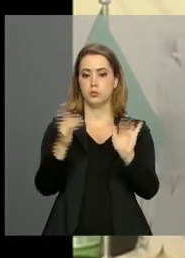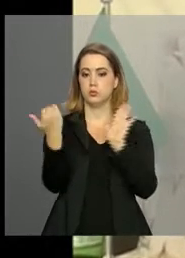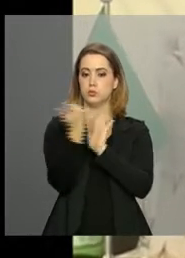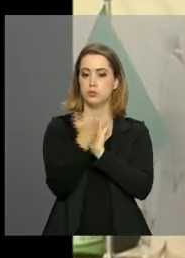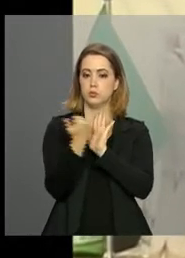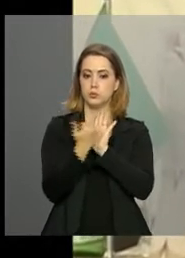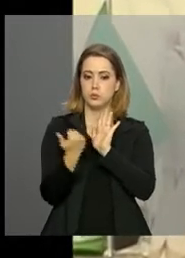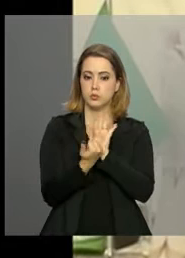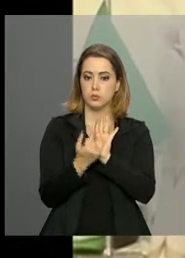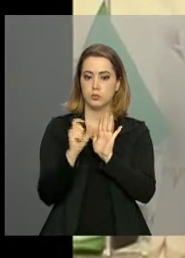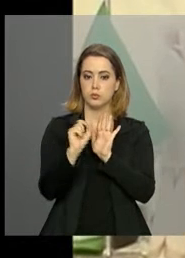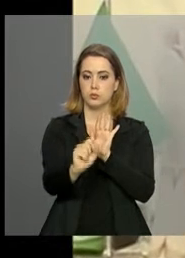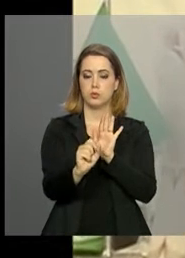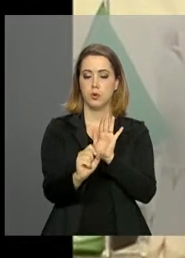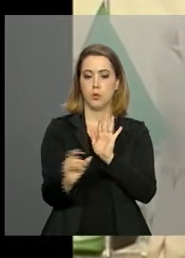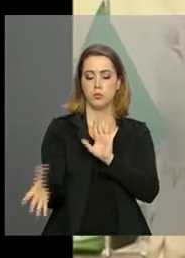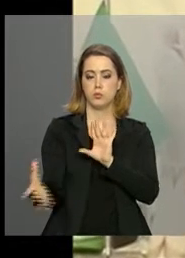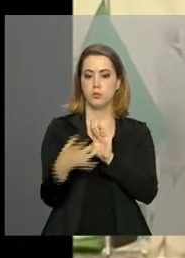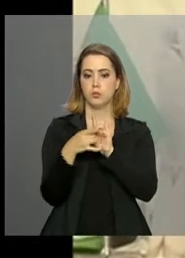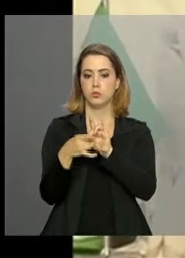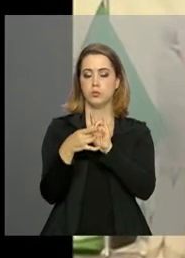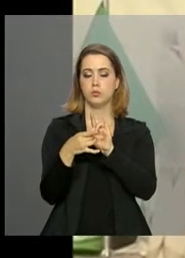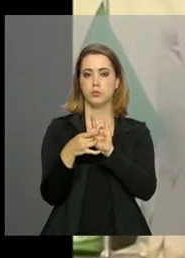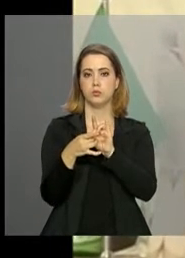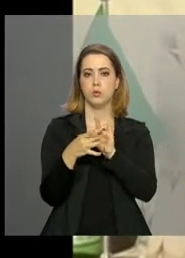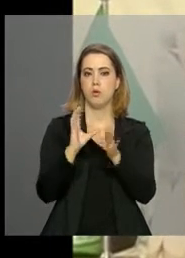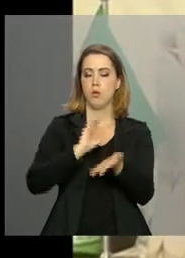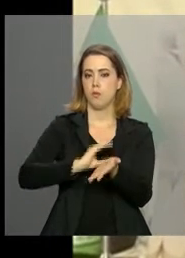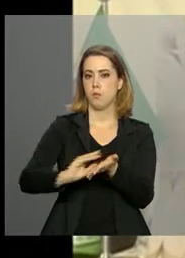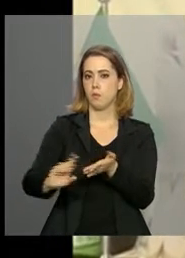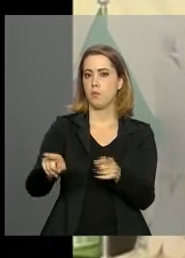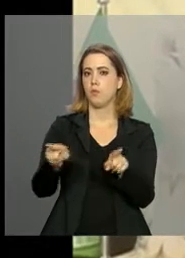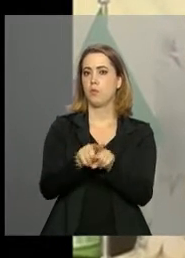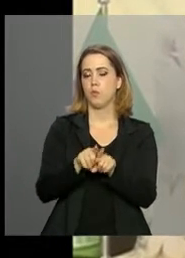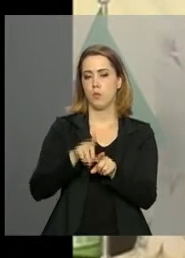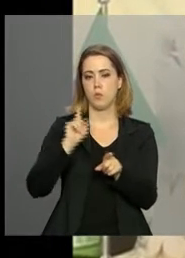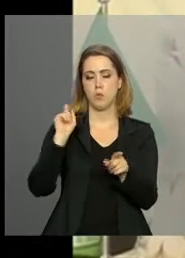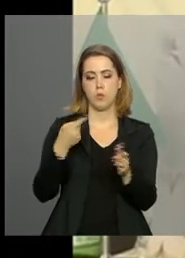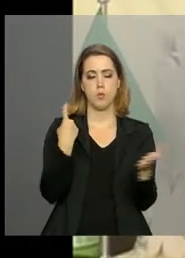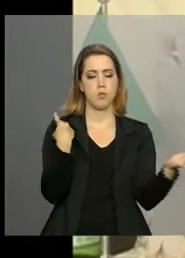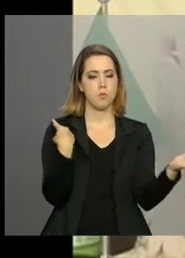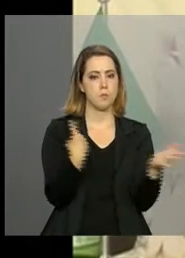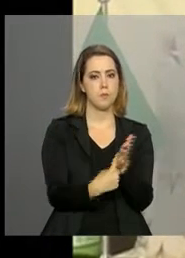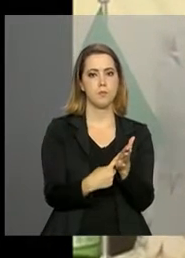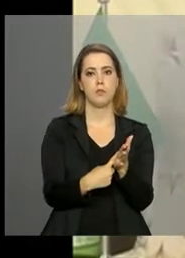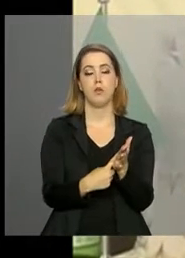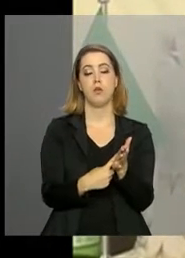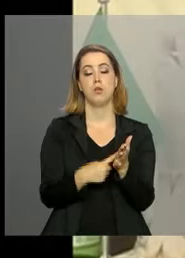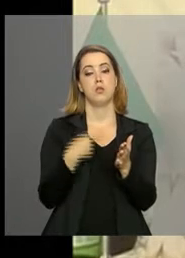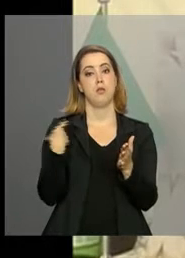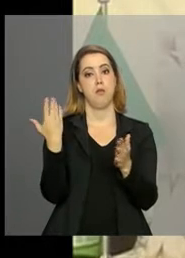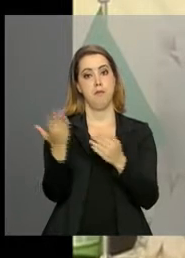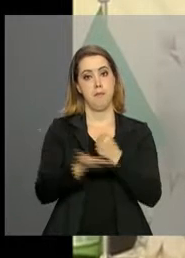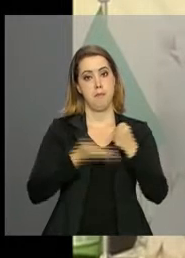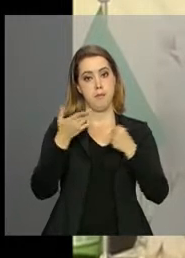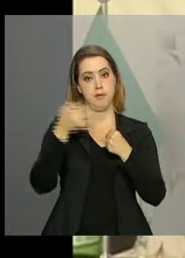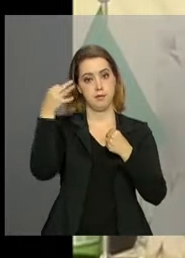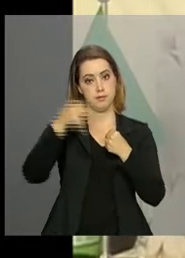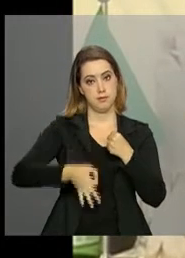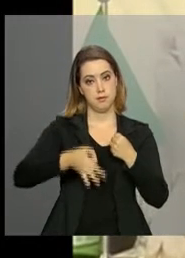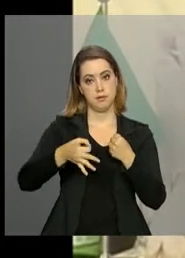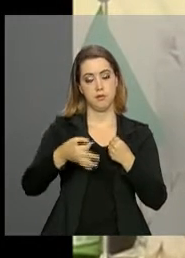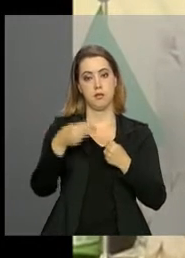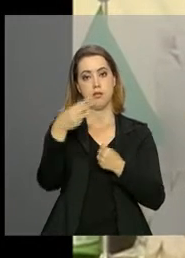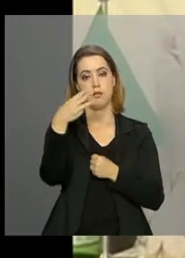de investimentos fundado em regras estáveis são